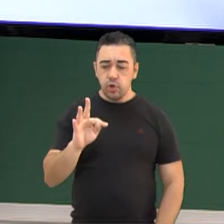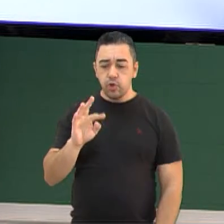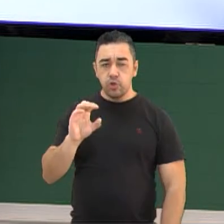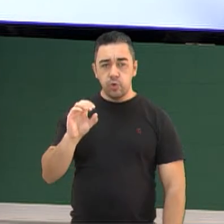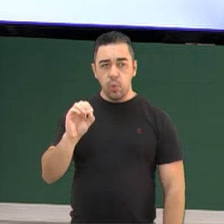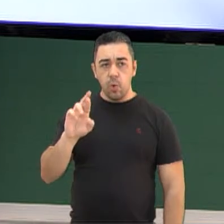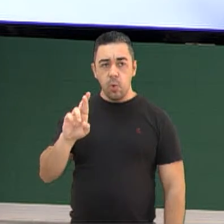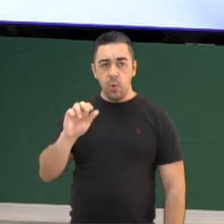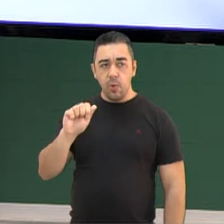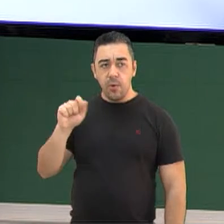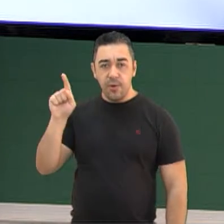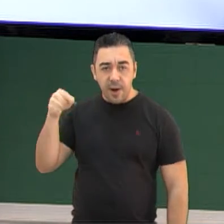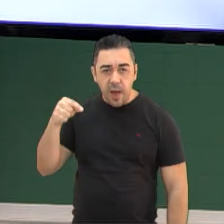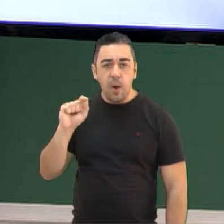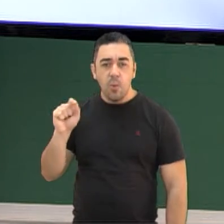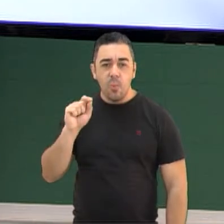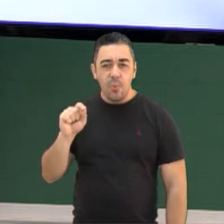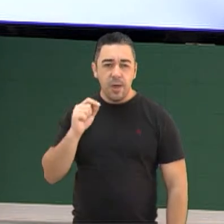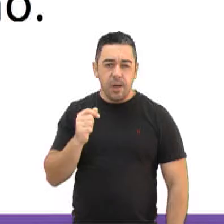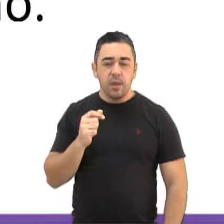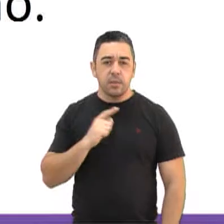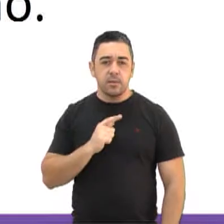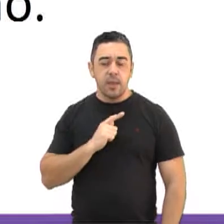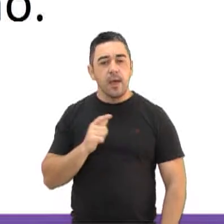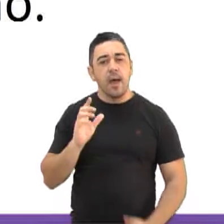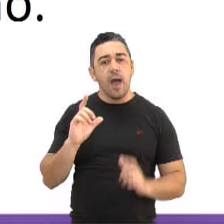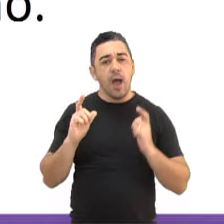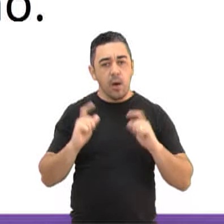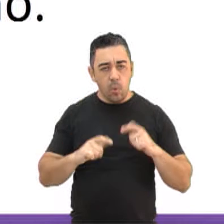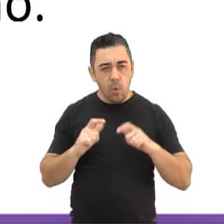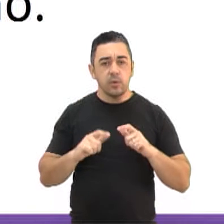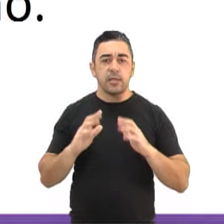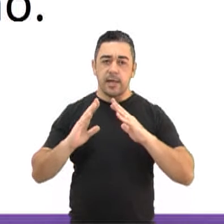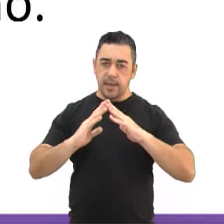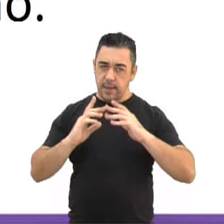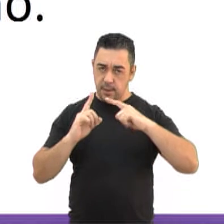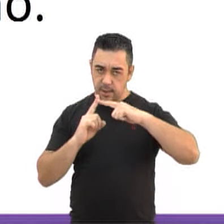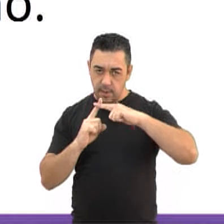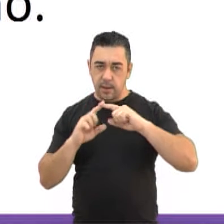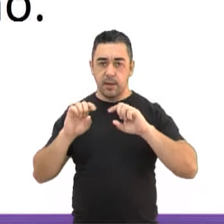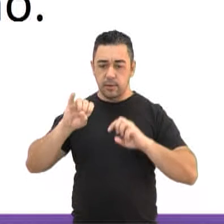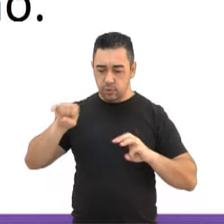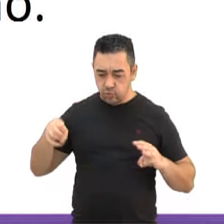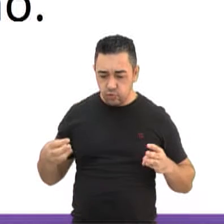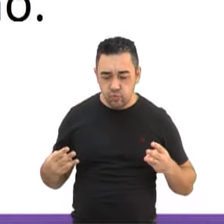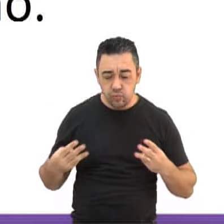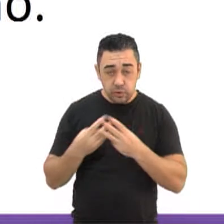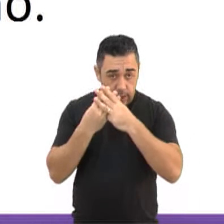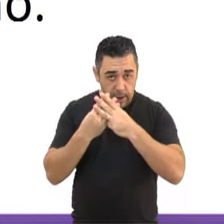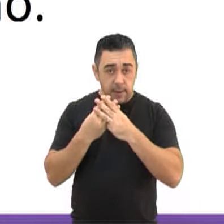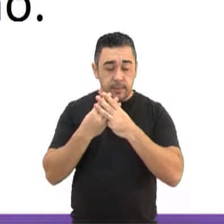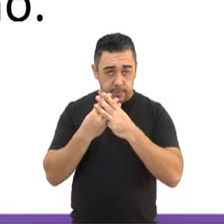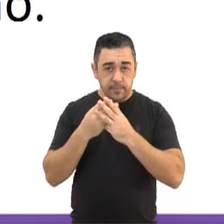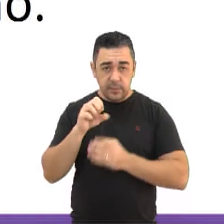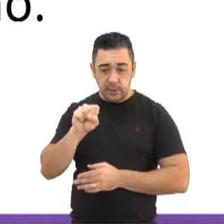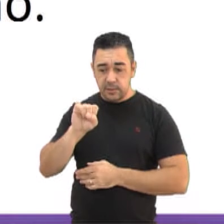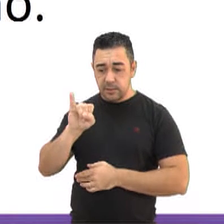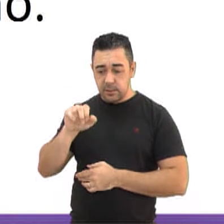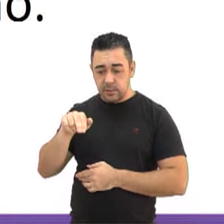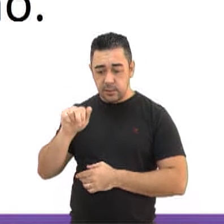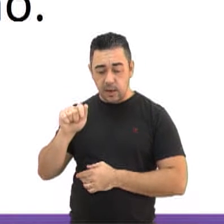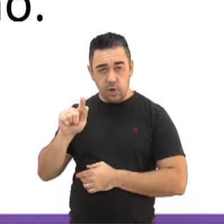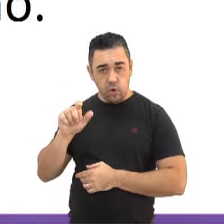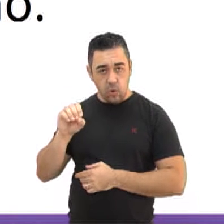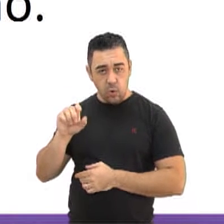do judaísmo. O ritual ocorre numa sinagoga. Sinagoga é o lugar sagrado do judaísmo.